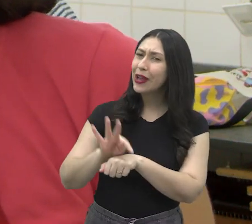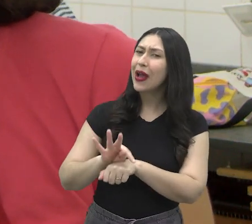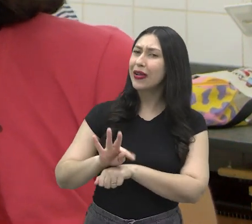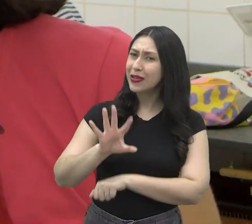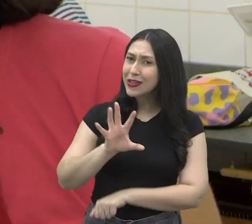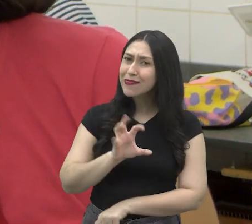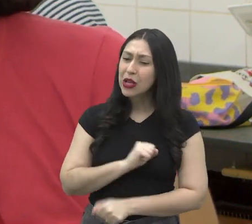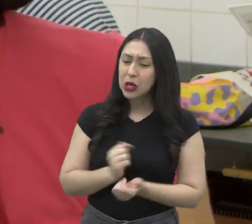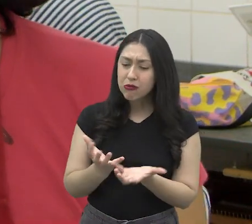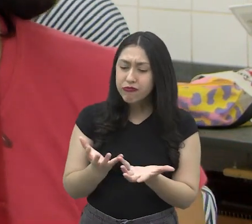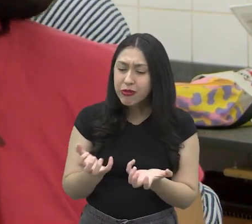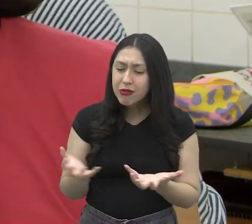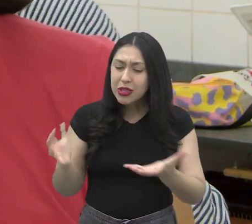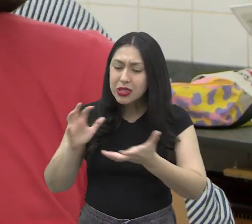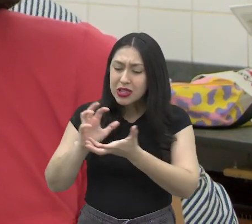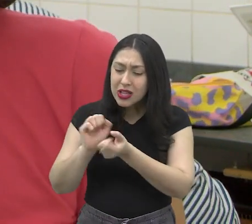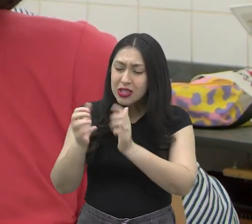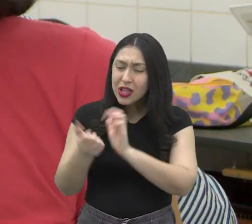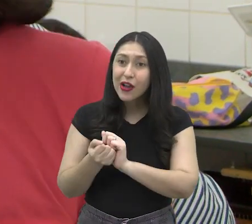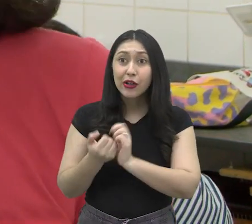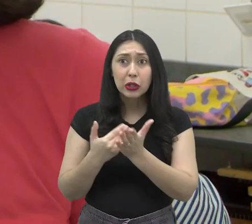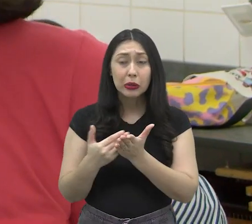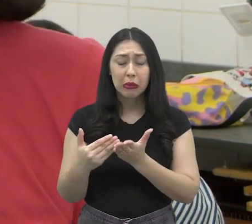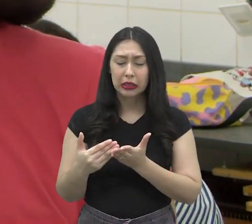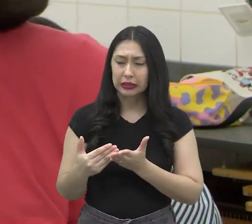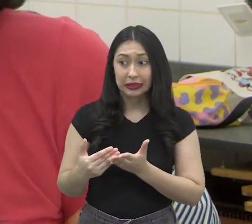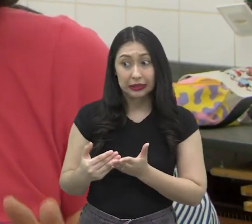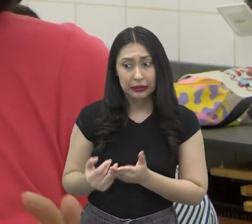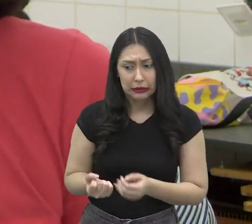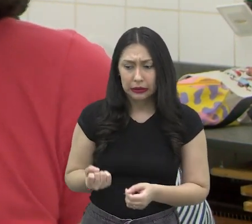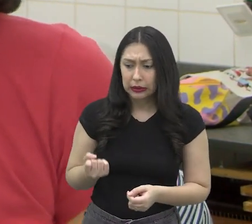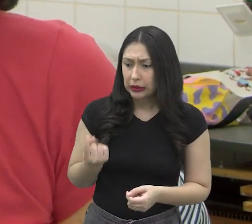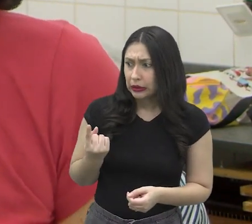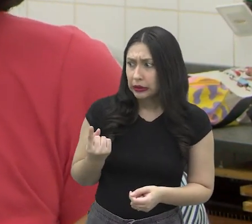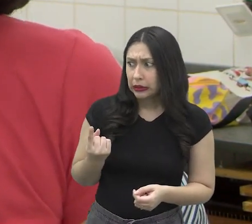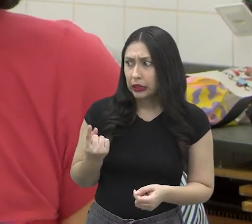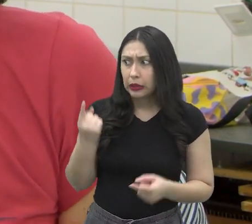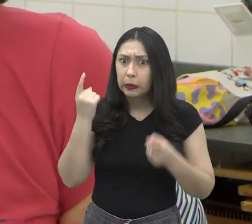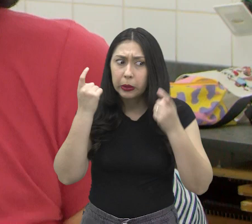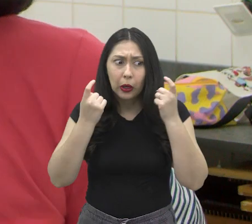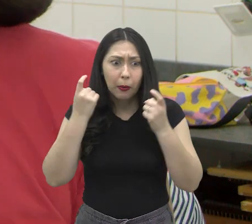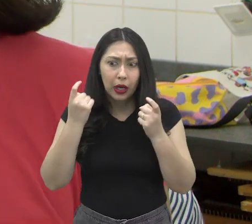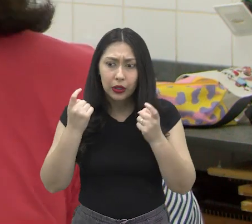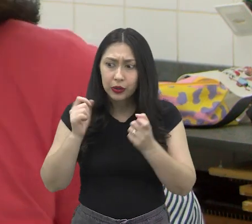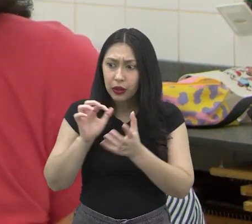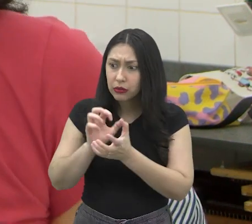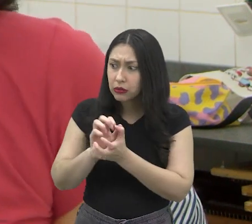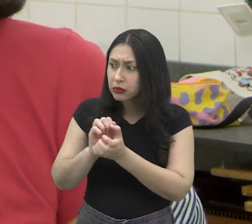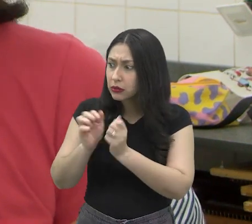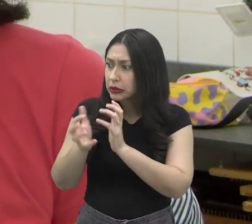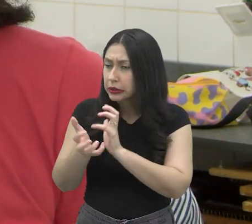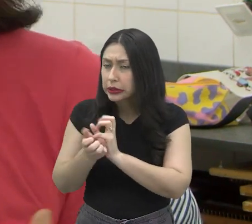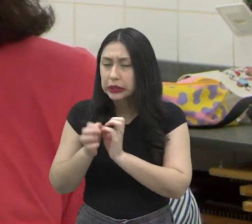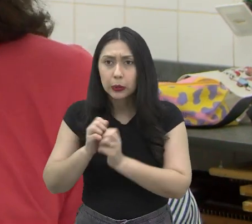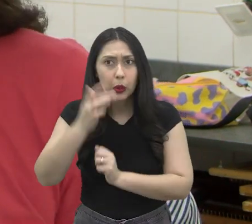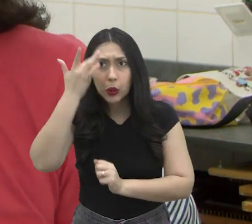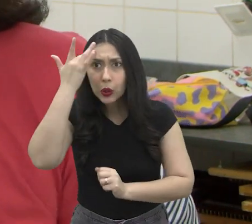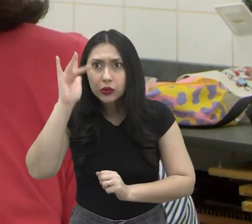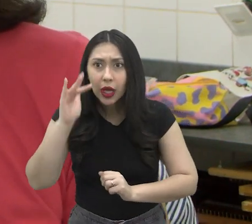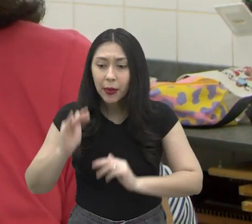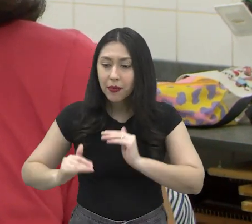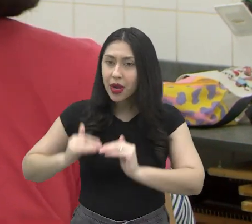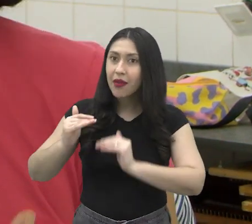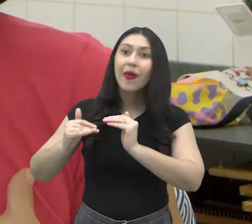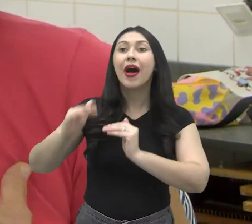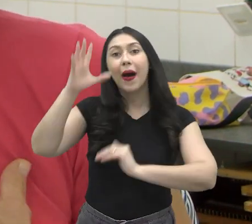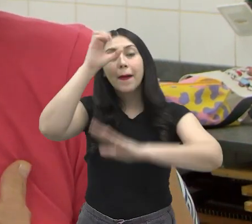da cerâmica, né? De imediato, assim, você fica um pouco assustado, porque você não sabe manusear argila e tudo mais, mas com o tempo